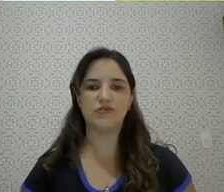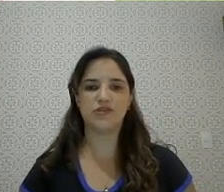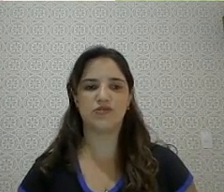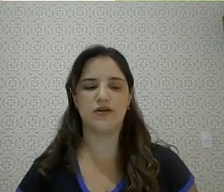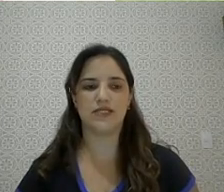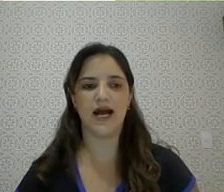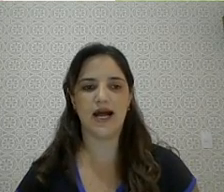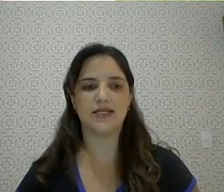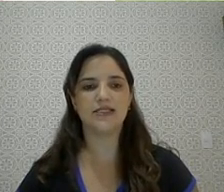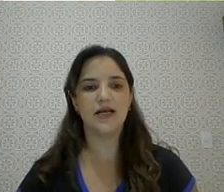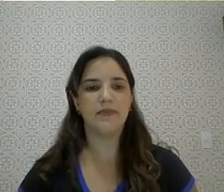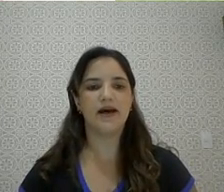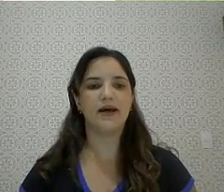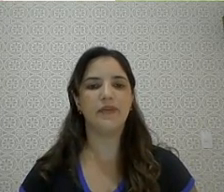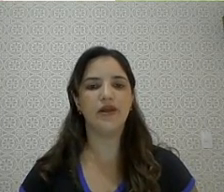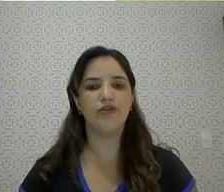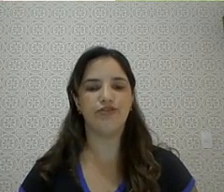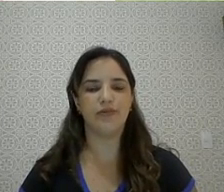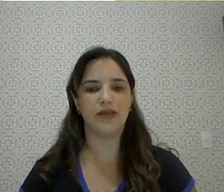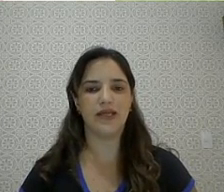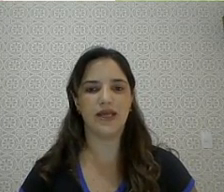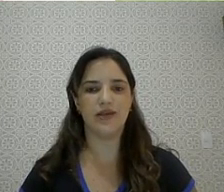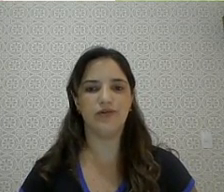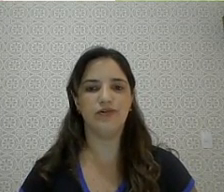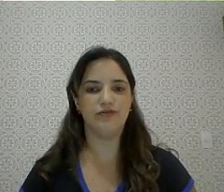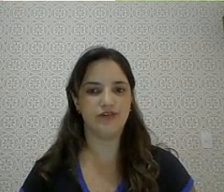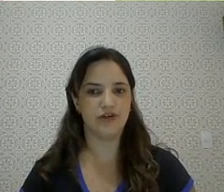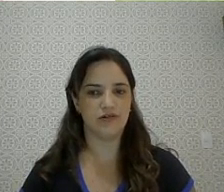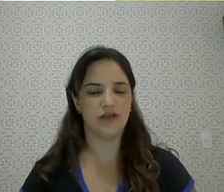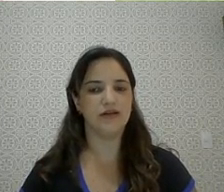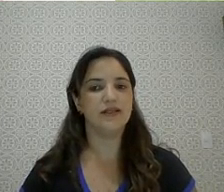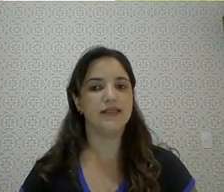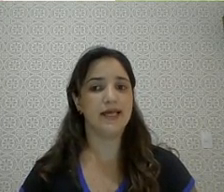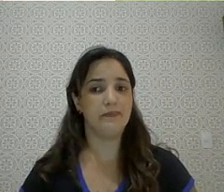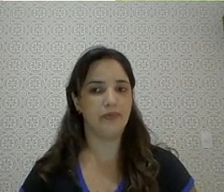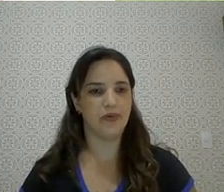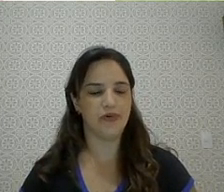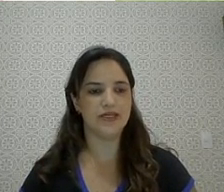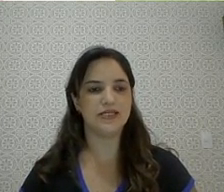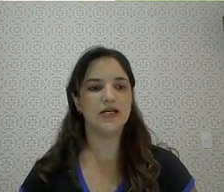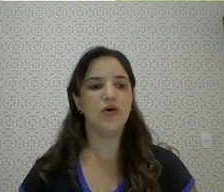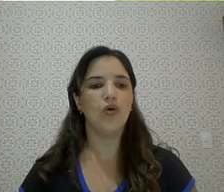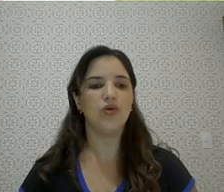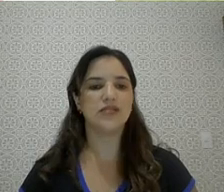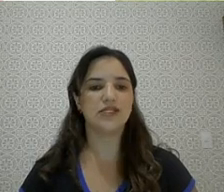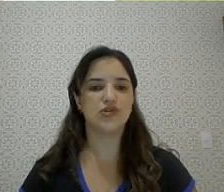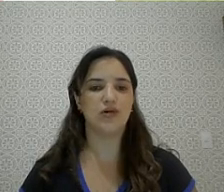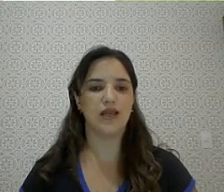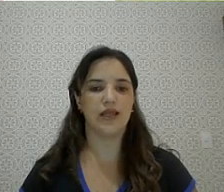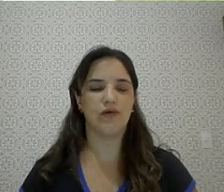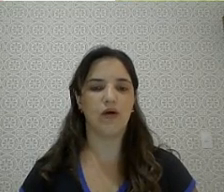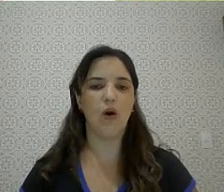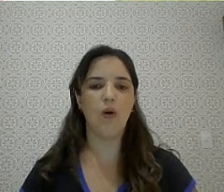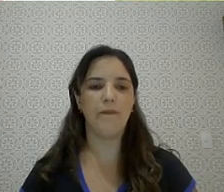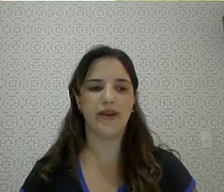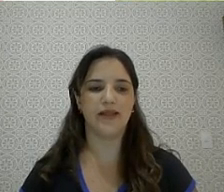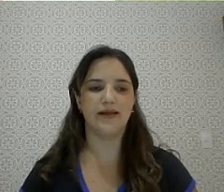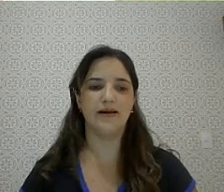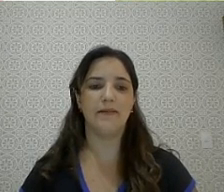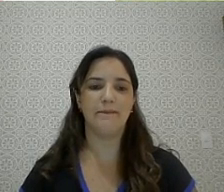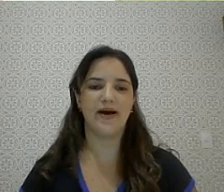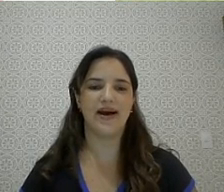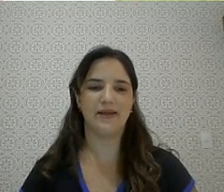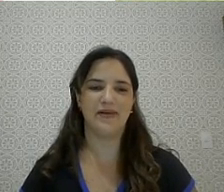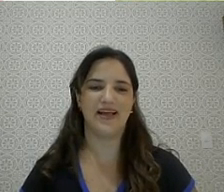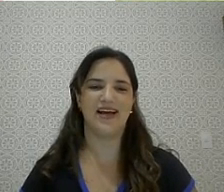tamanduá usa suas garras para abrir o formigueiro, vírgula. Depois, usa sua língua